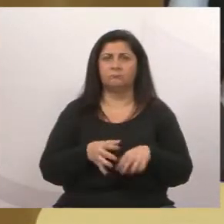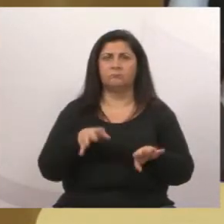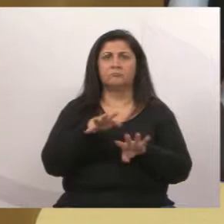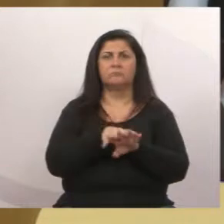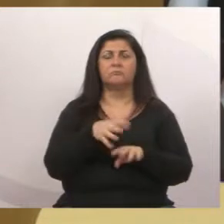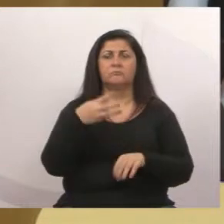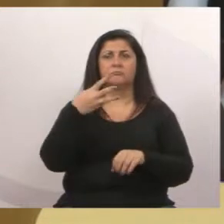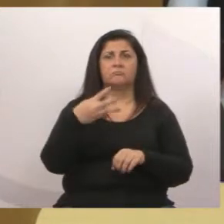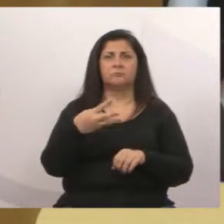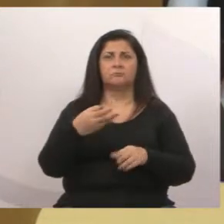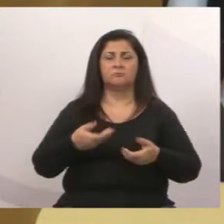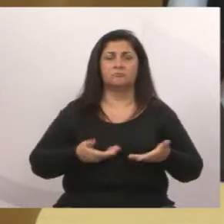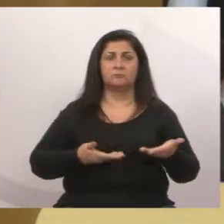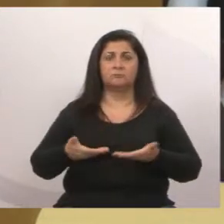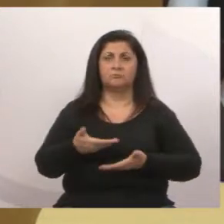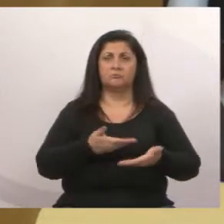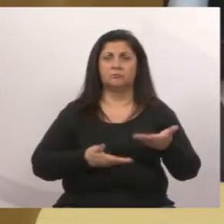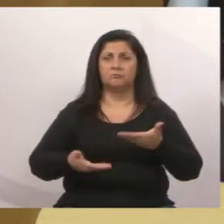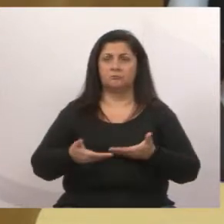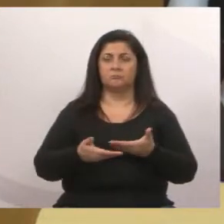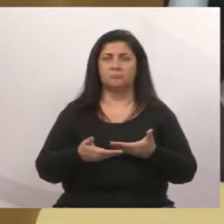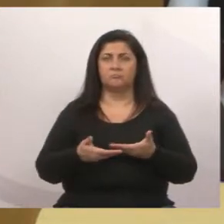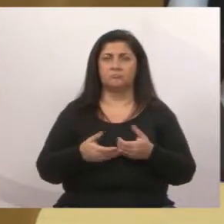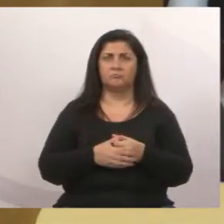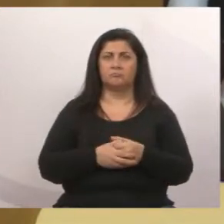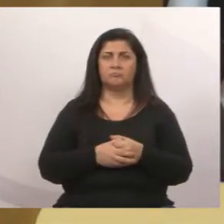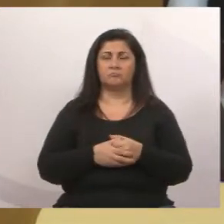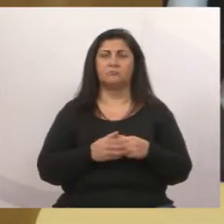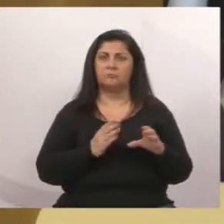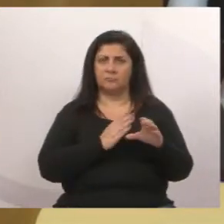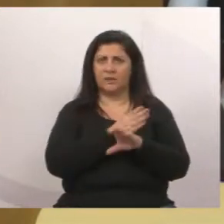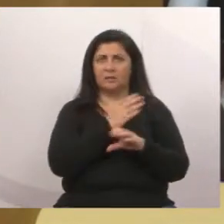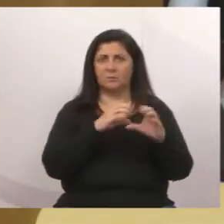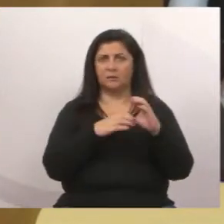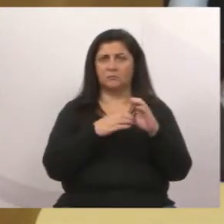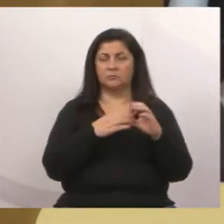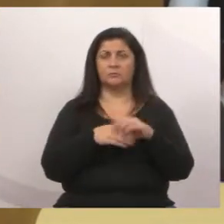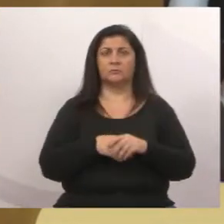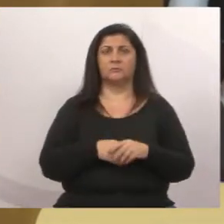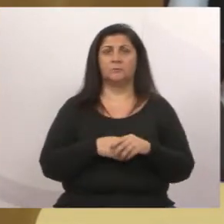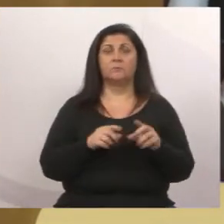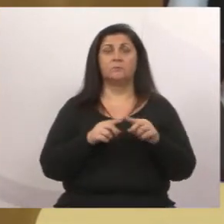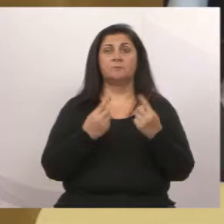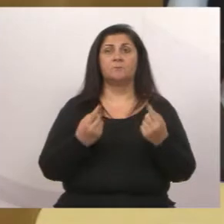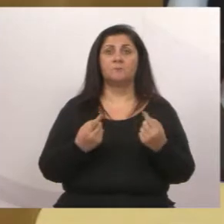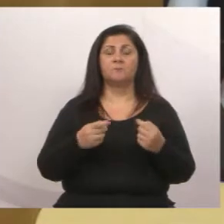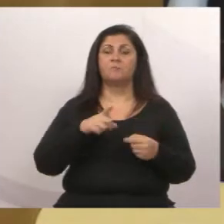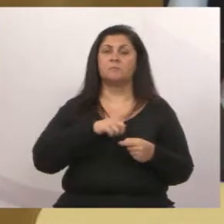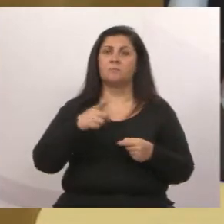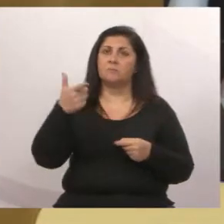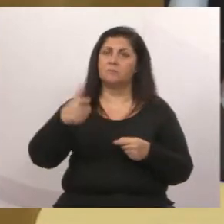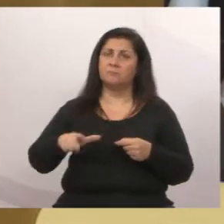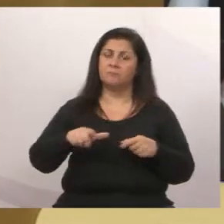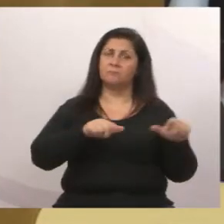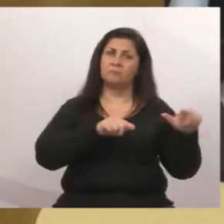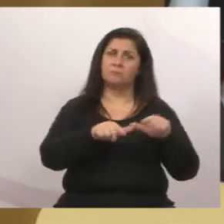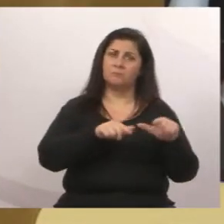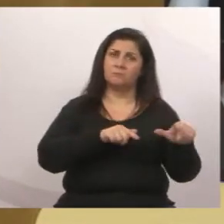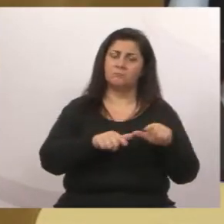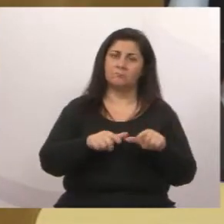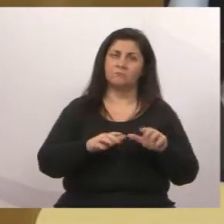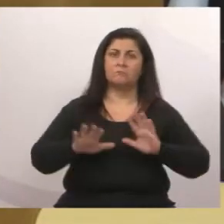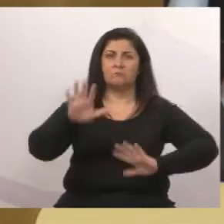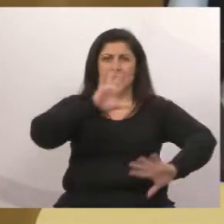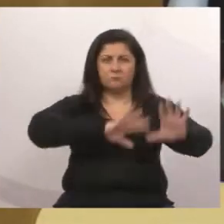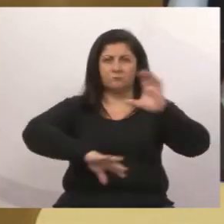por 3 servidores efetivos estáveis, com formação apropriada, porém estes exercem as atividades da Controladoria